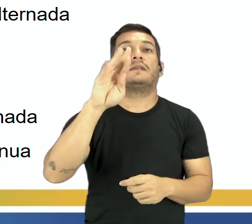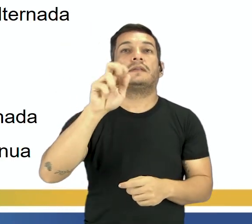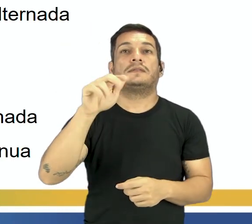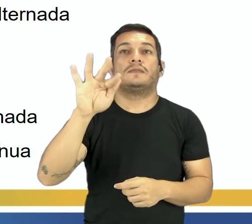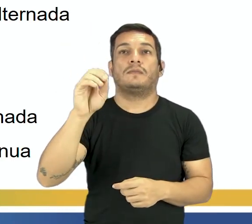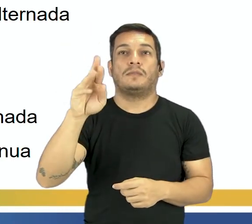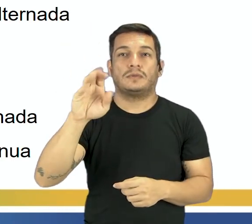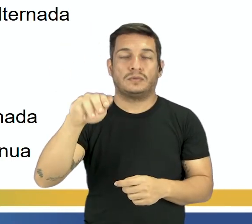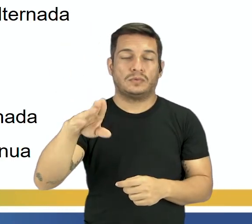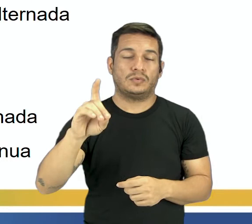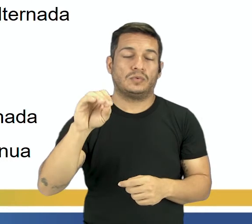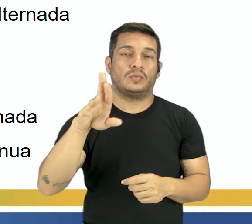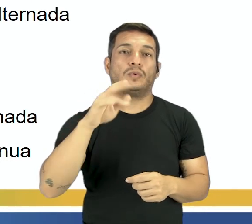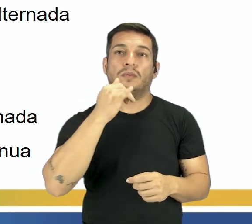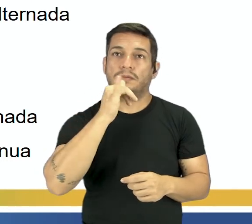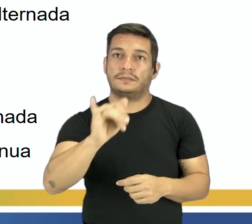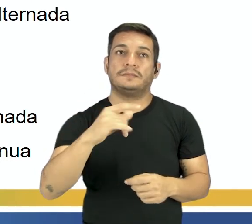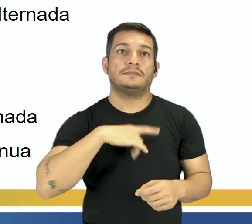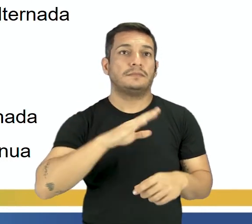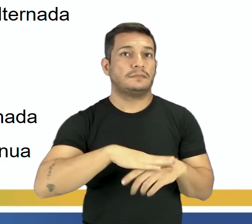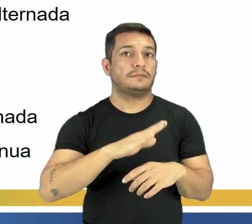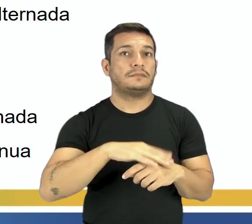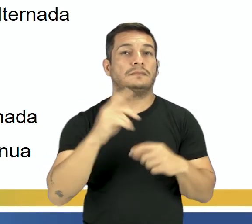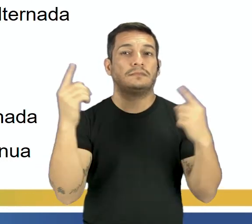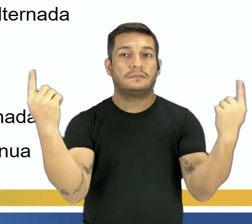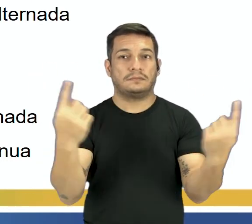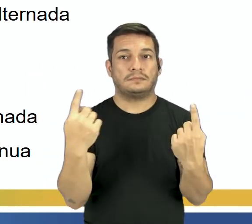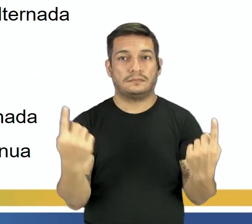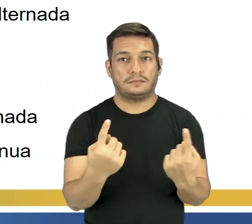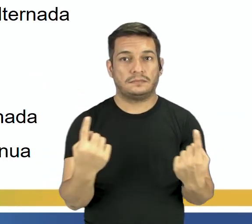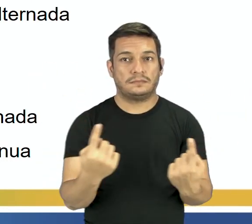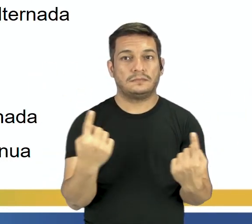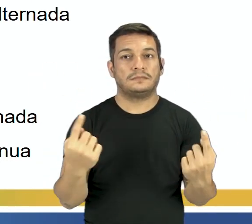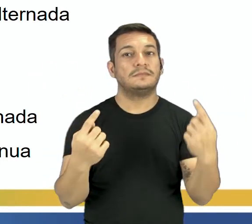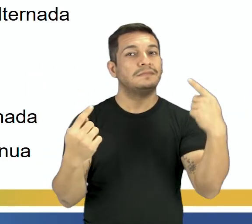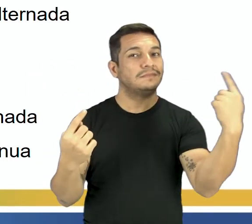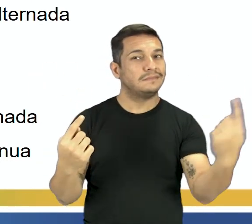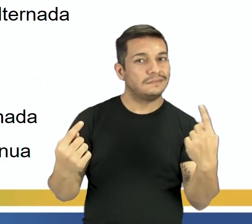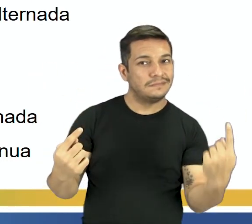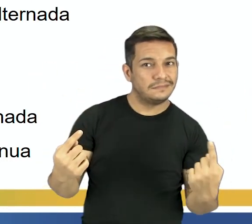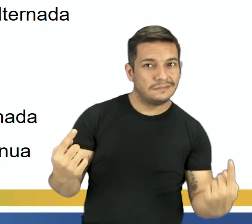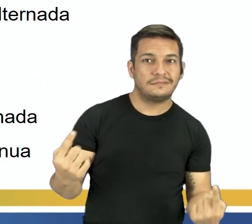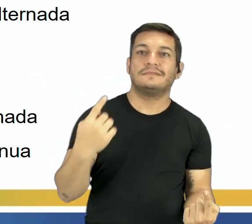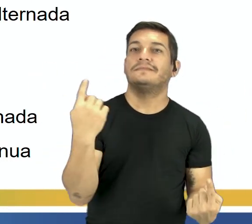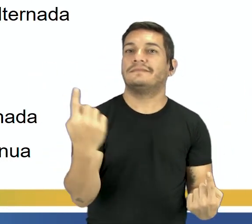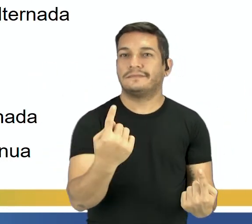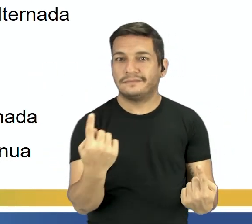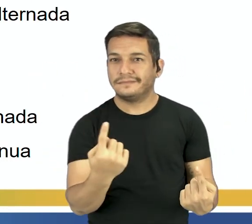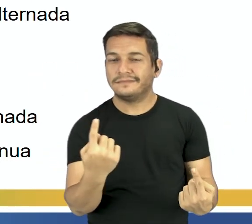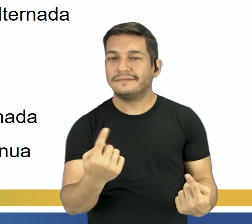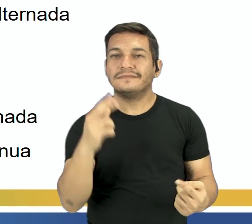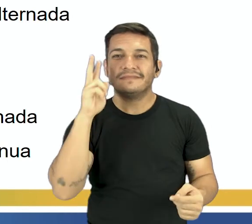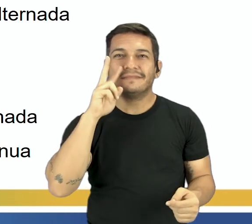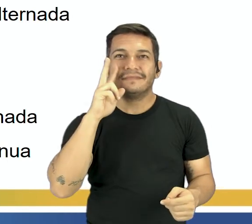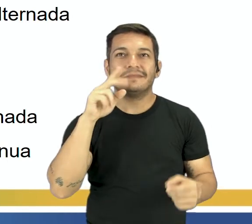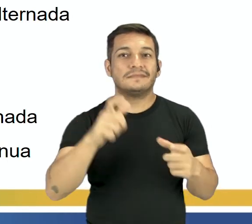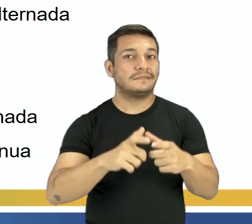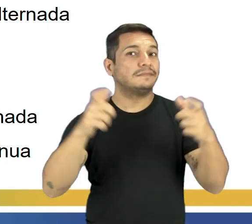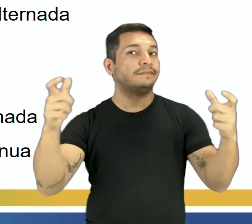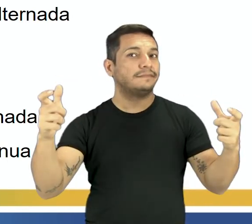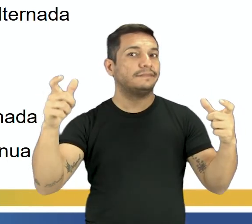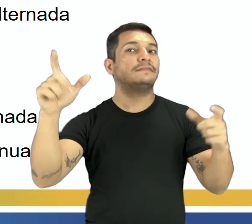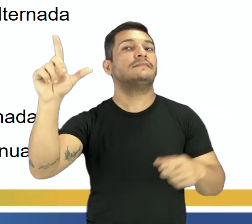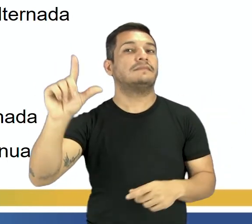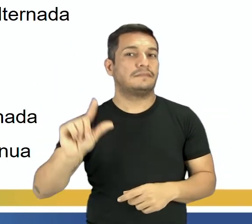uma corrente elétrica alternada tem mais aspira do que o secundário. Vamos lembrar lá que o transformador é que aumenta ou que